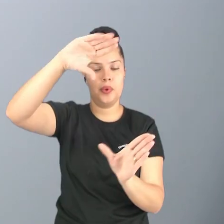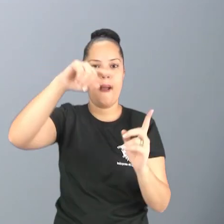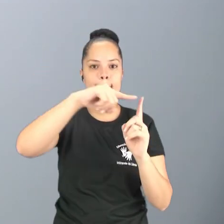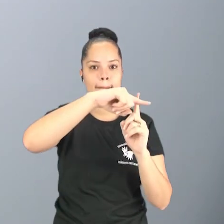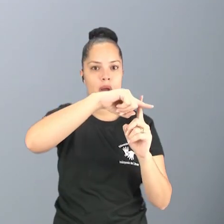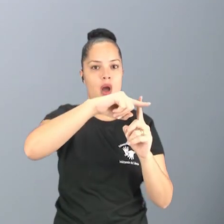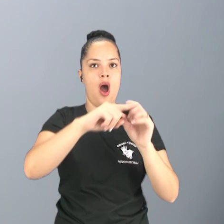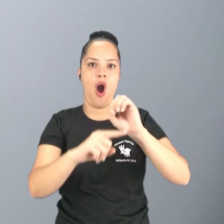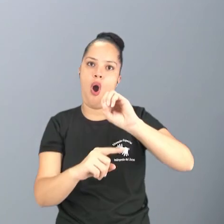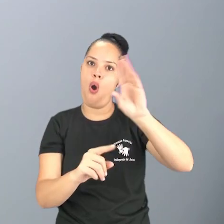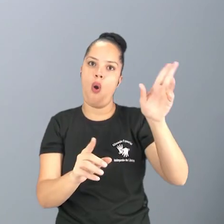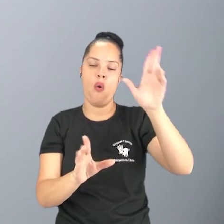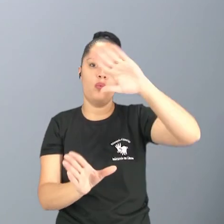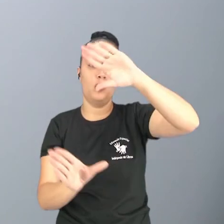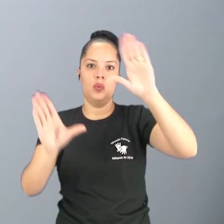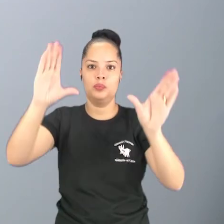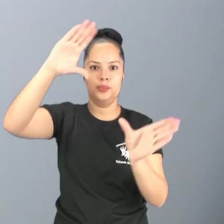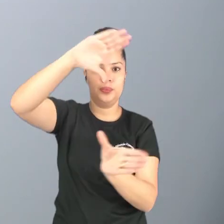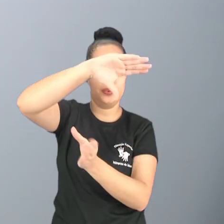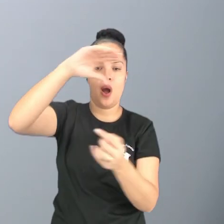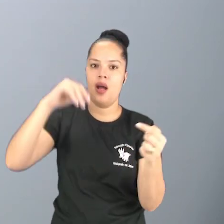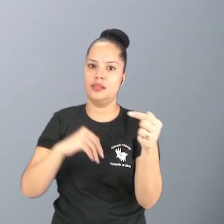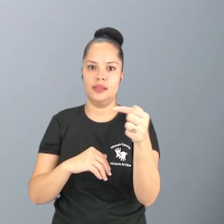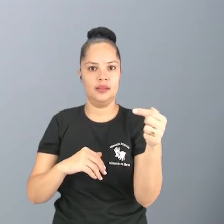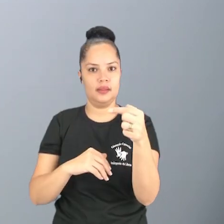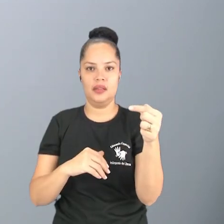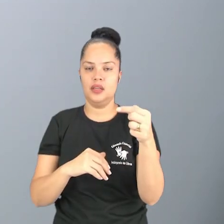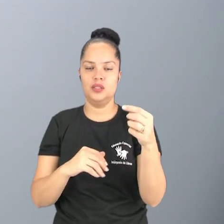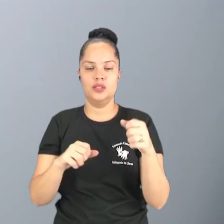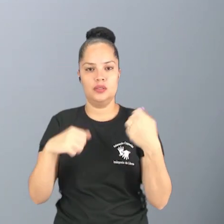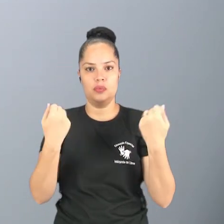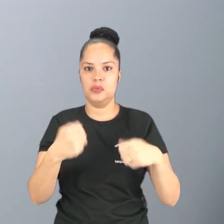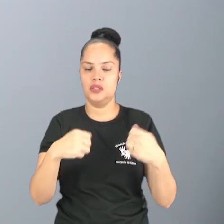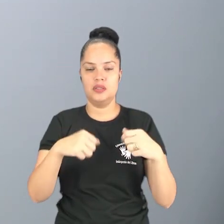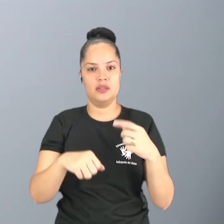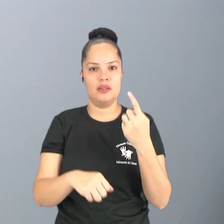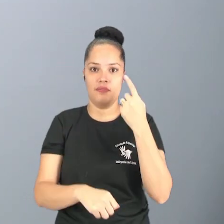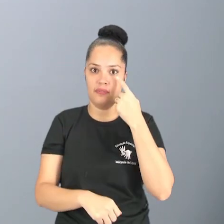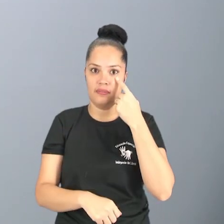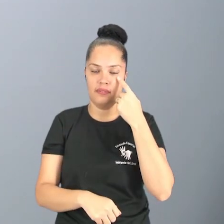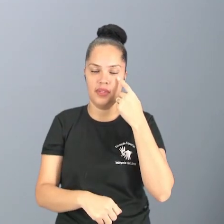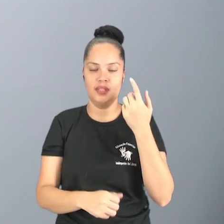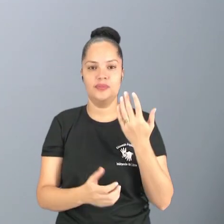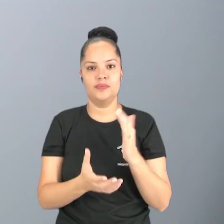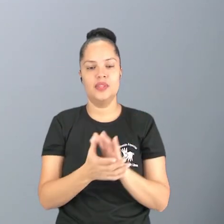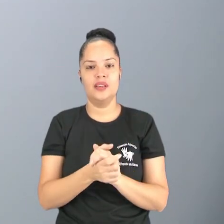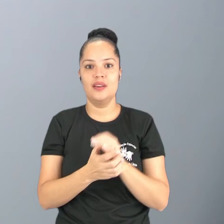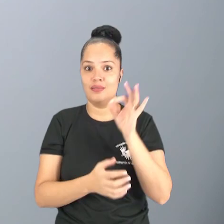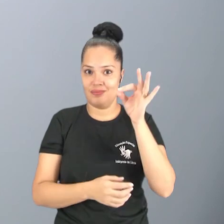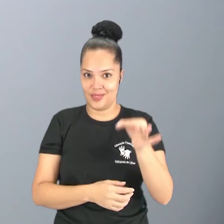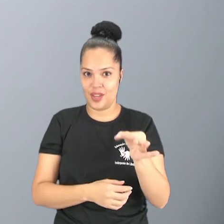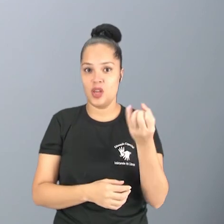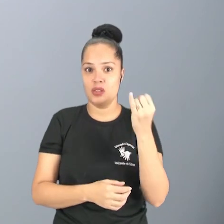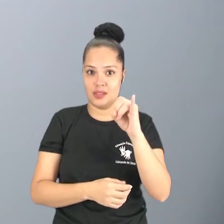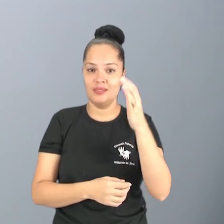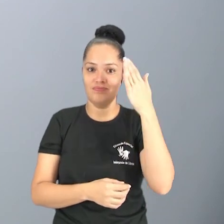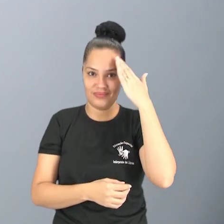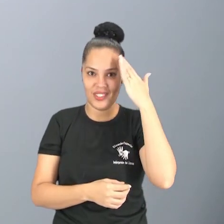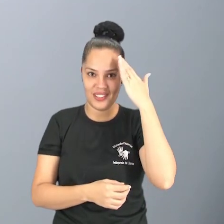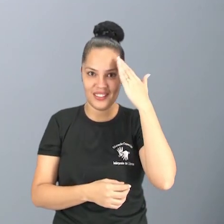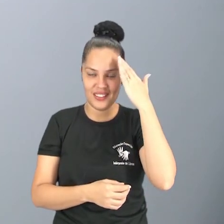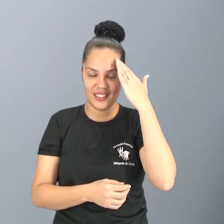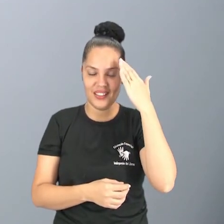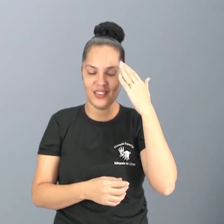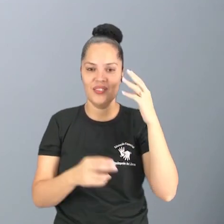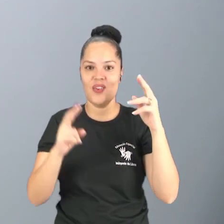negativa, observando aí o giro a partir dos ponteiros do relógio, certo? Então, se você conseguiu compreender tudo